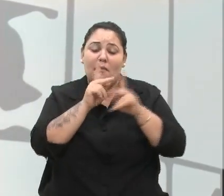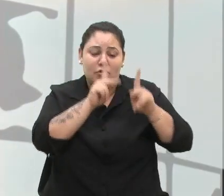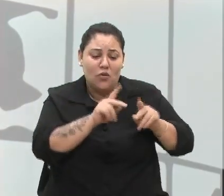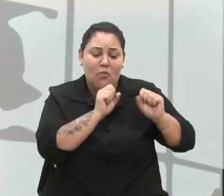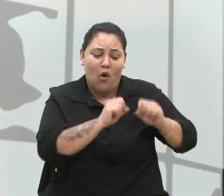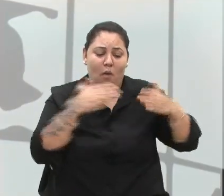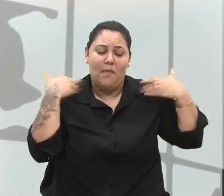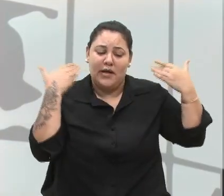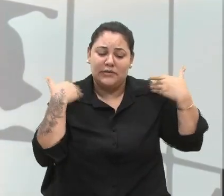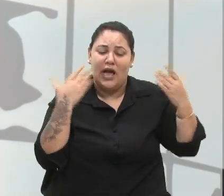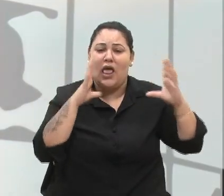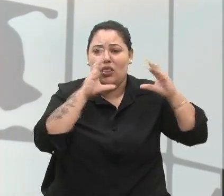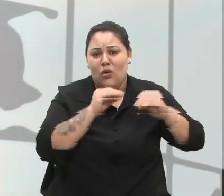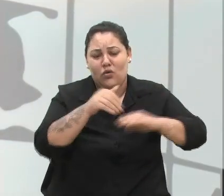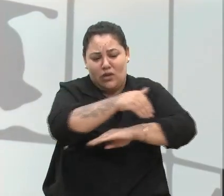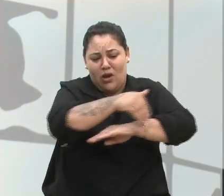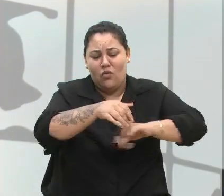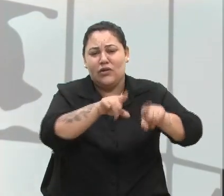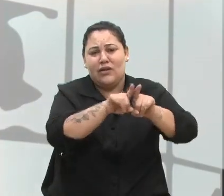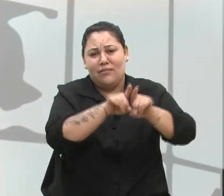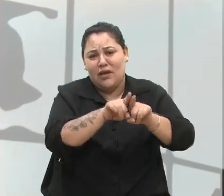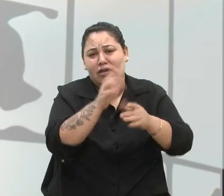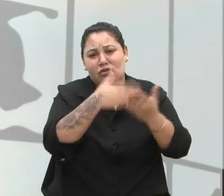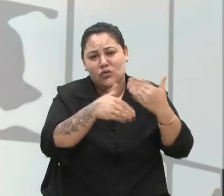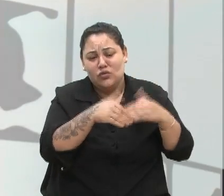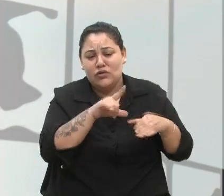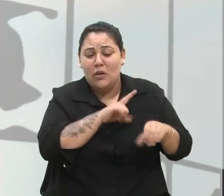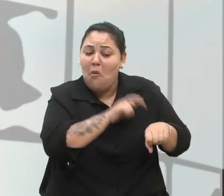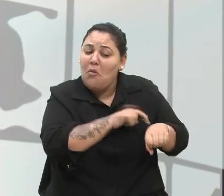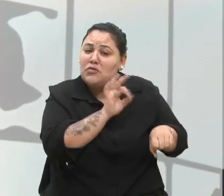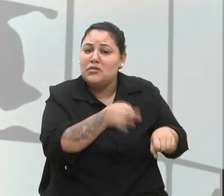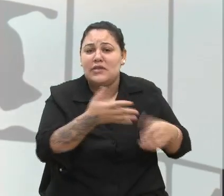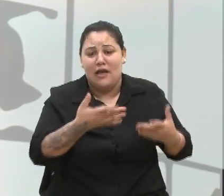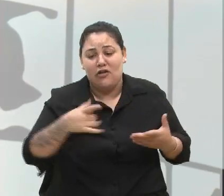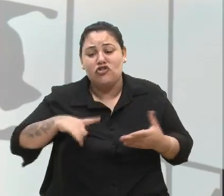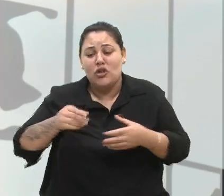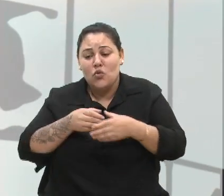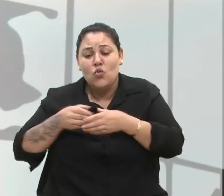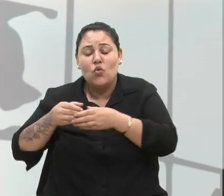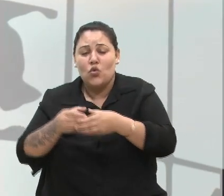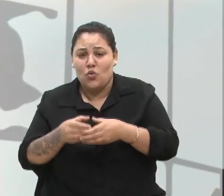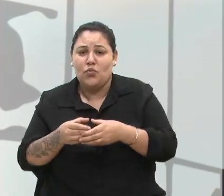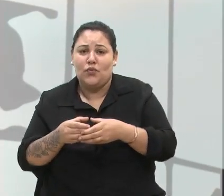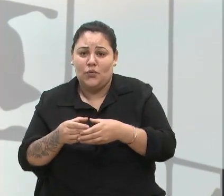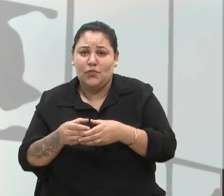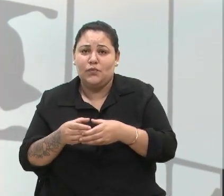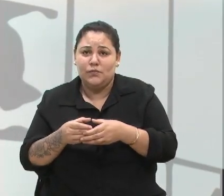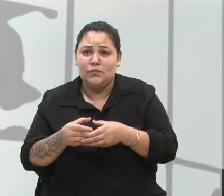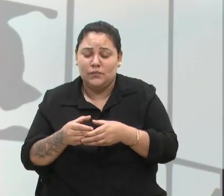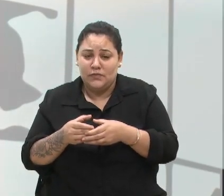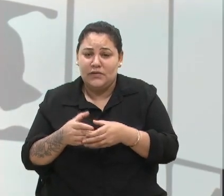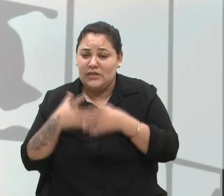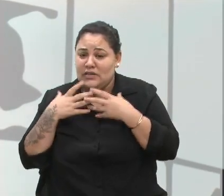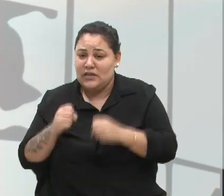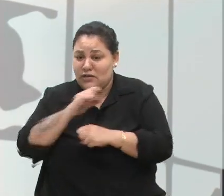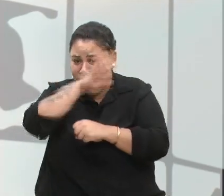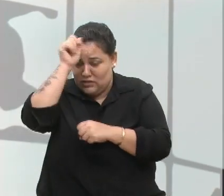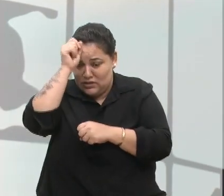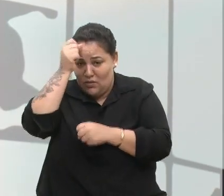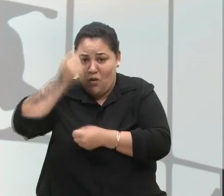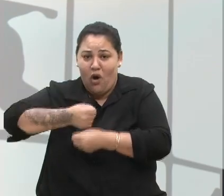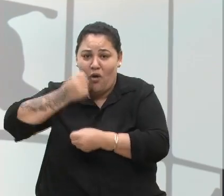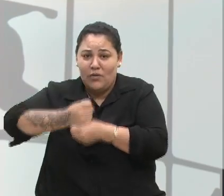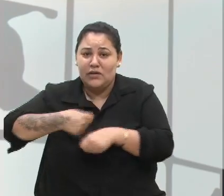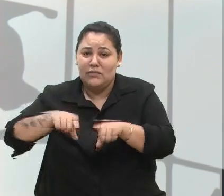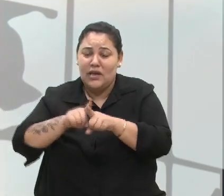podem caminhar nas ruas, né? E tudo tem tido o seu momento, né? Nós temos uma equipe da Secretaria Municipal de Obras, que é